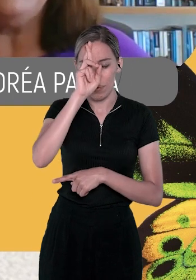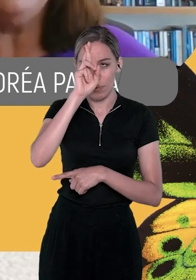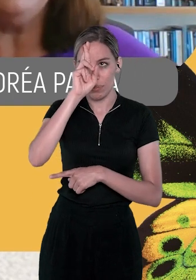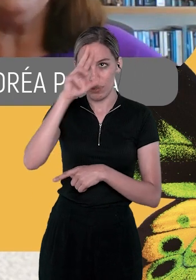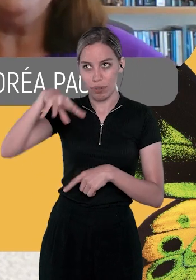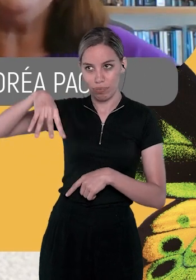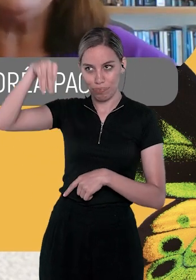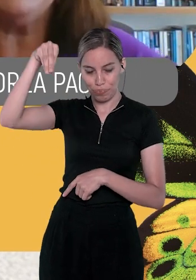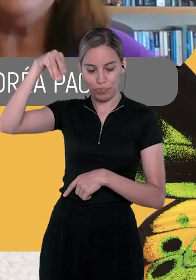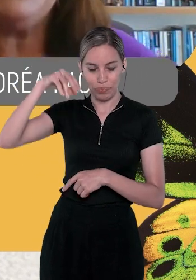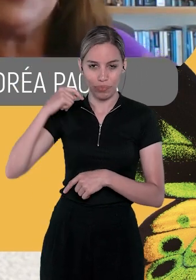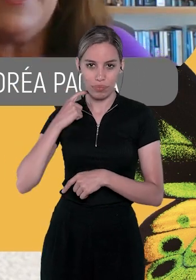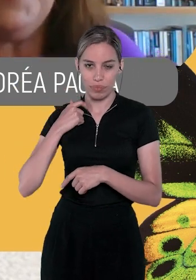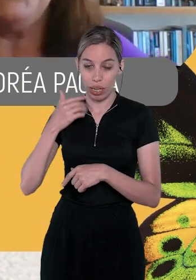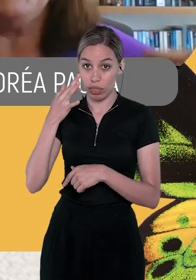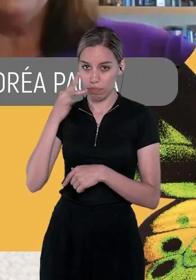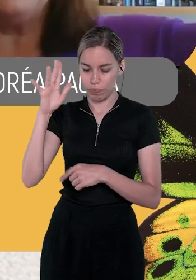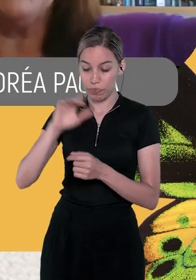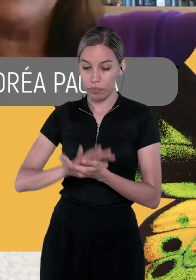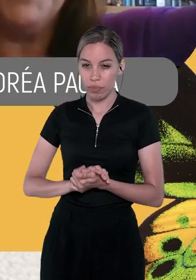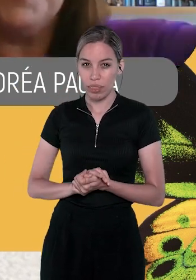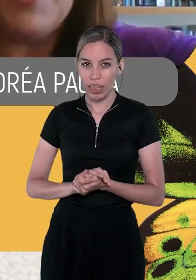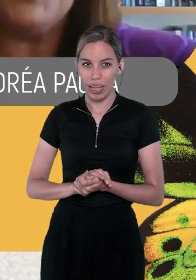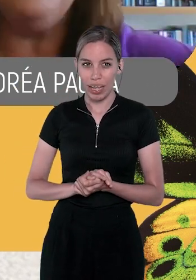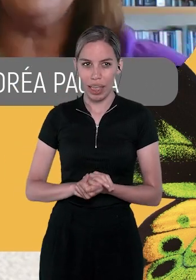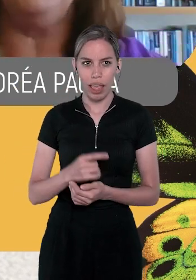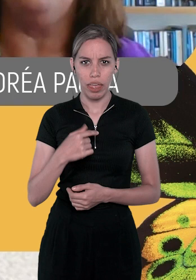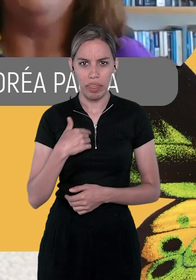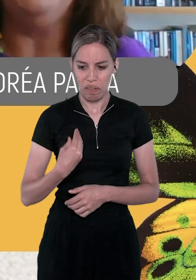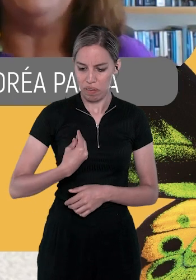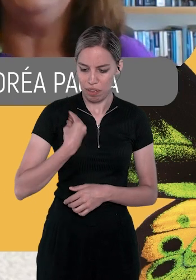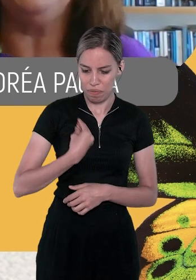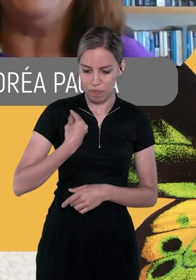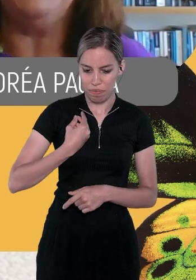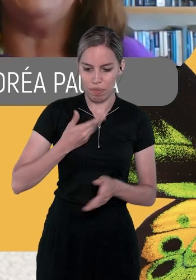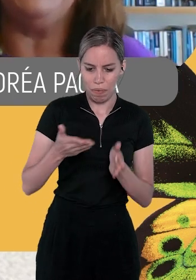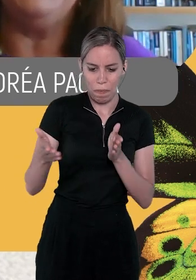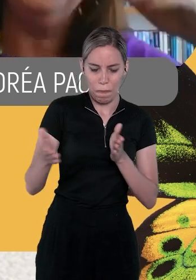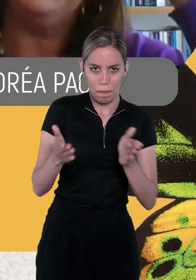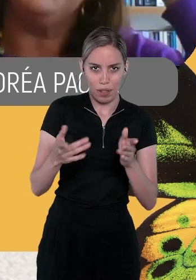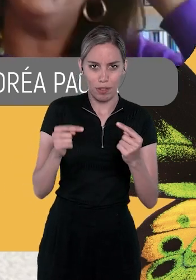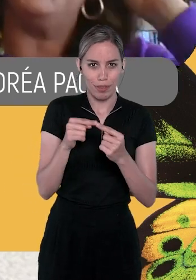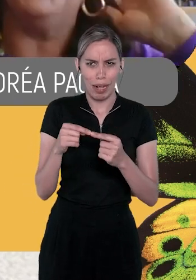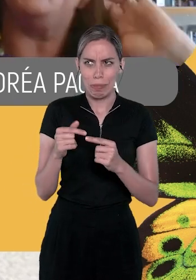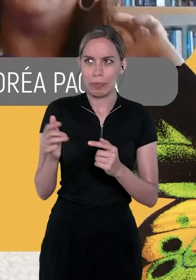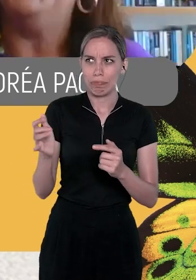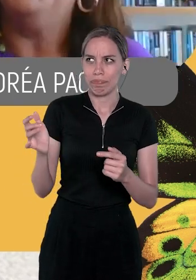anos 80 num momento extremamente rico, com Cazuza no Baixo Leblon, levando